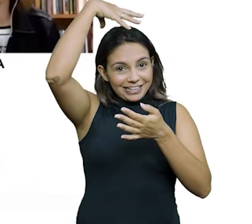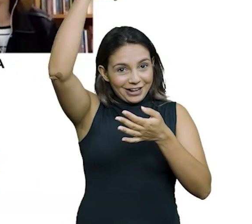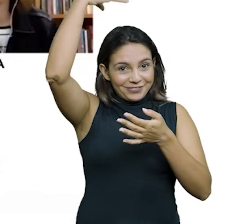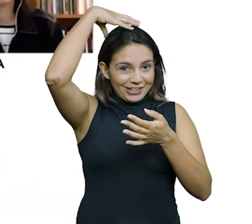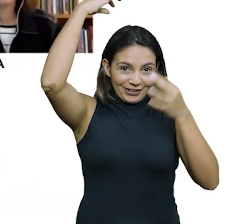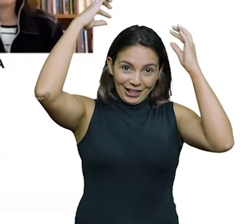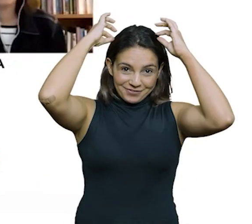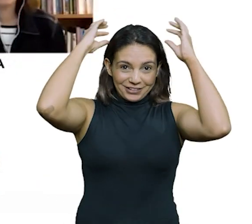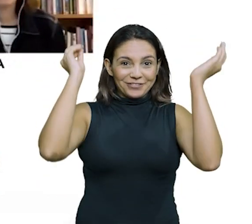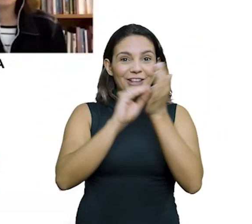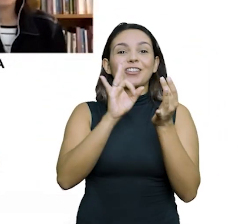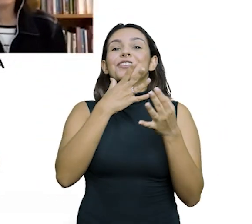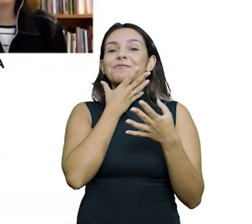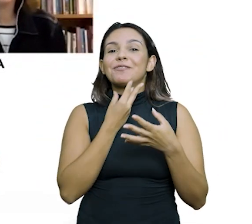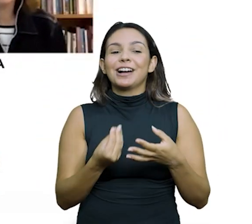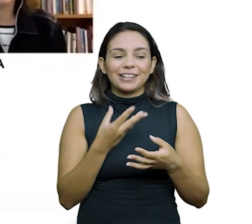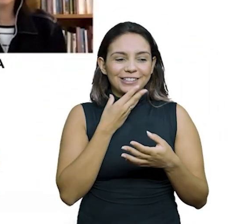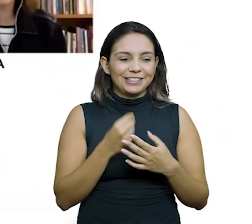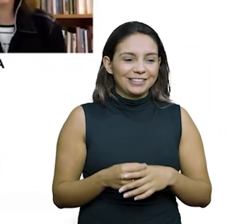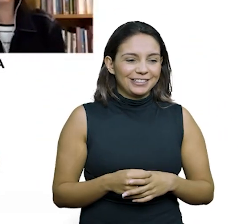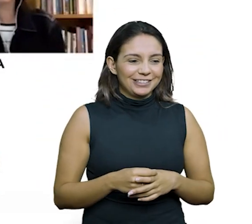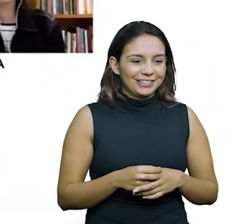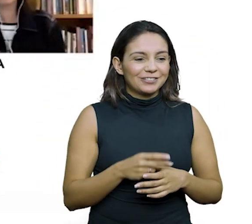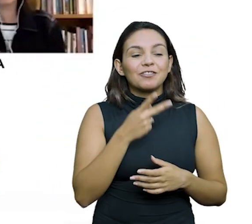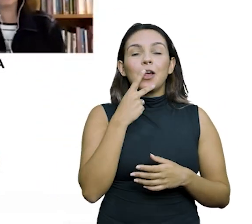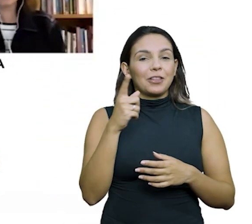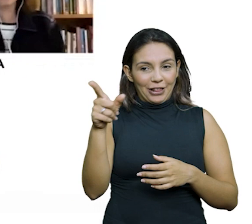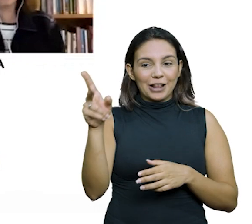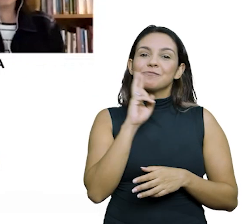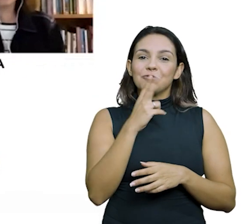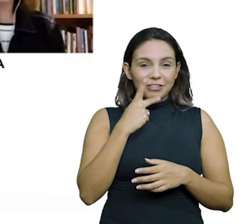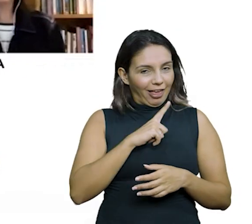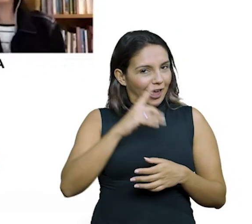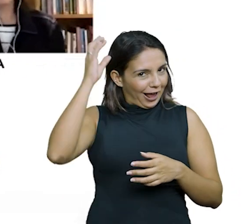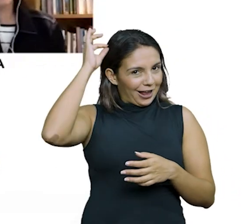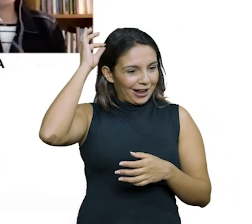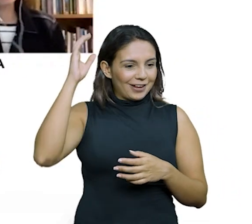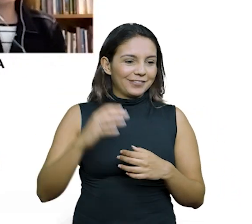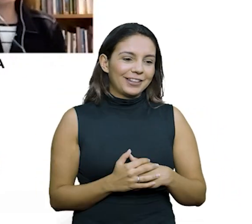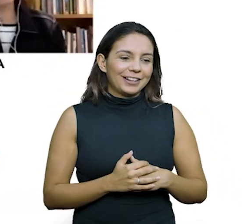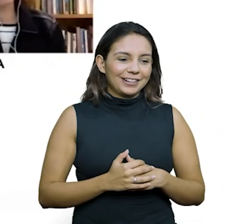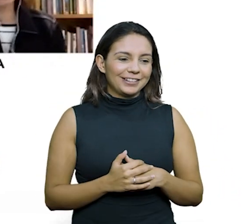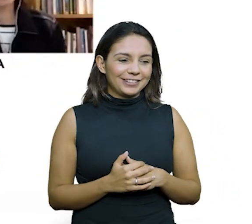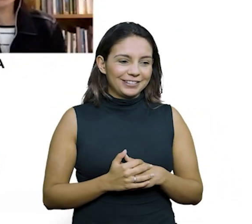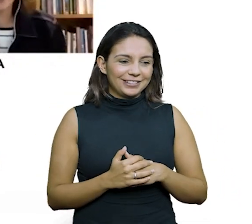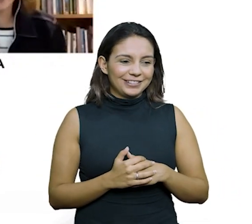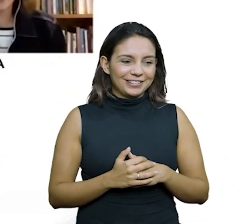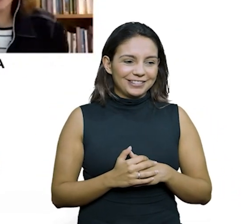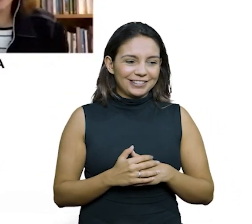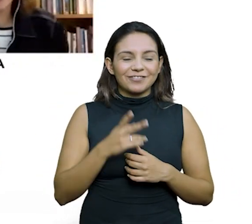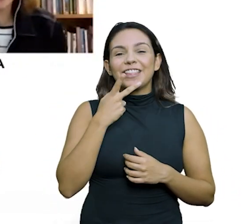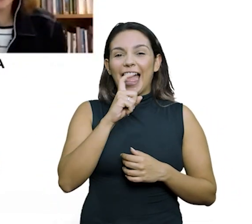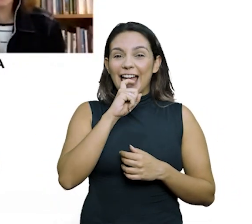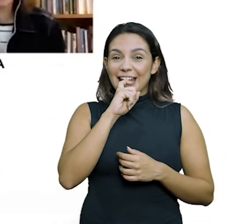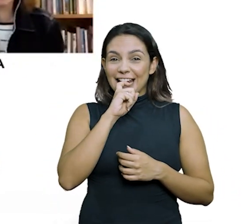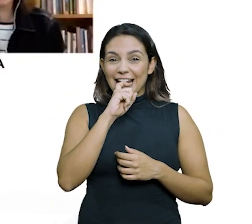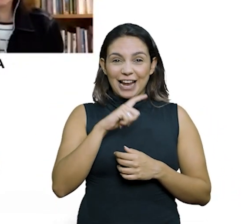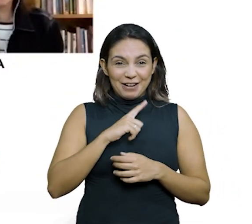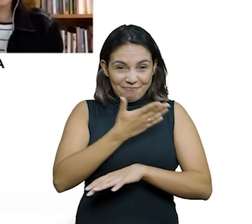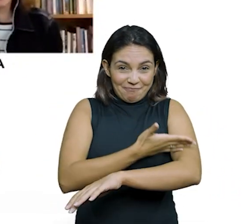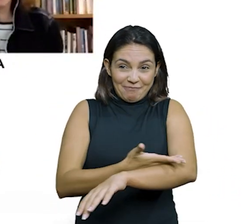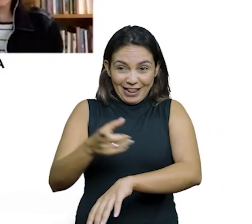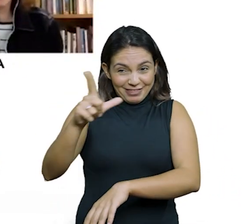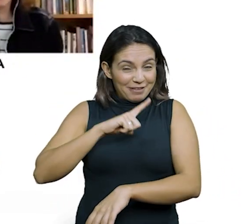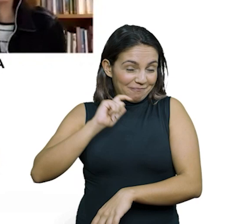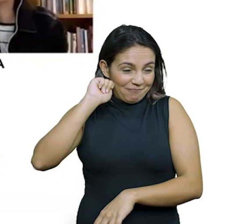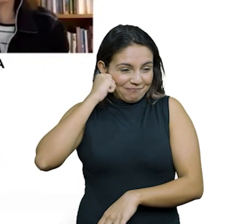cima. Não, aqui tá bom ainda. Ainda tá bom? Afonso! Eu tenho que fazer uma inveja, que eu tô tudo branco, dele